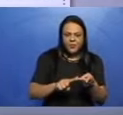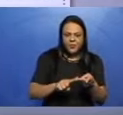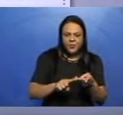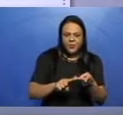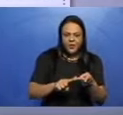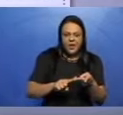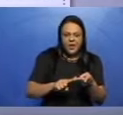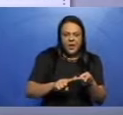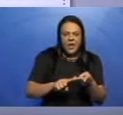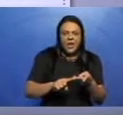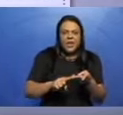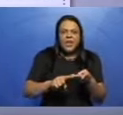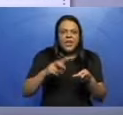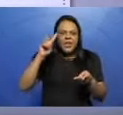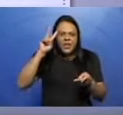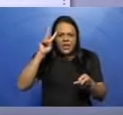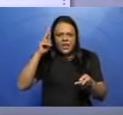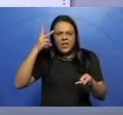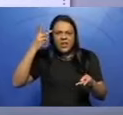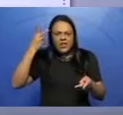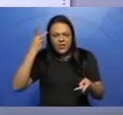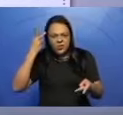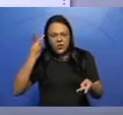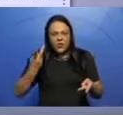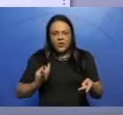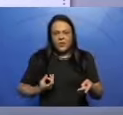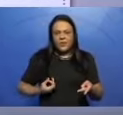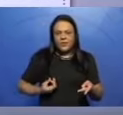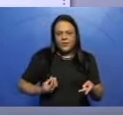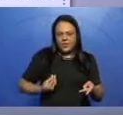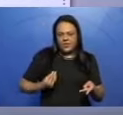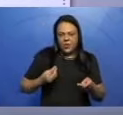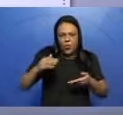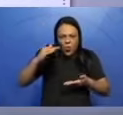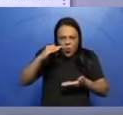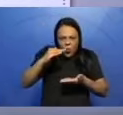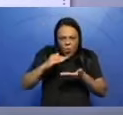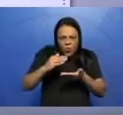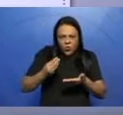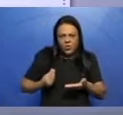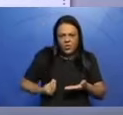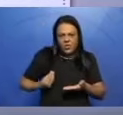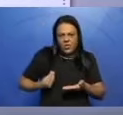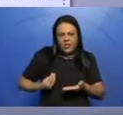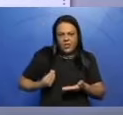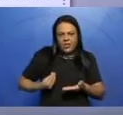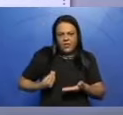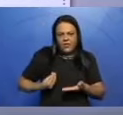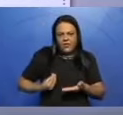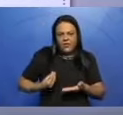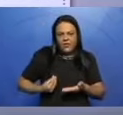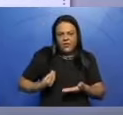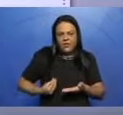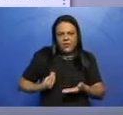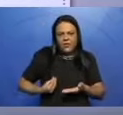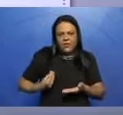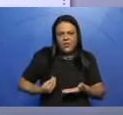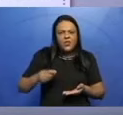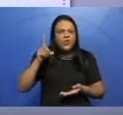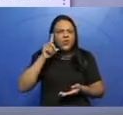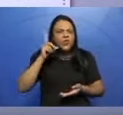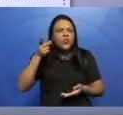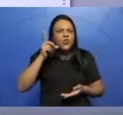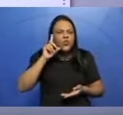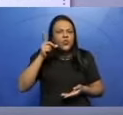Crônicas, que são aquelas histórias, aqueles contos curtos que contam, os assuntos são sempre do dia a dia,